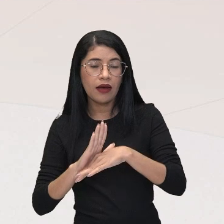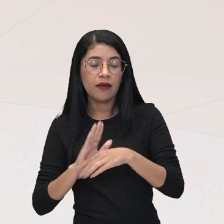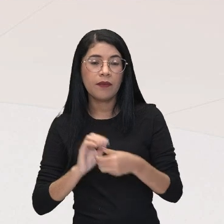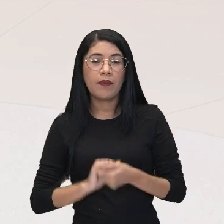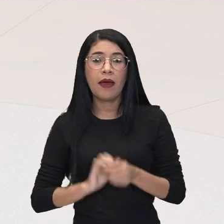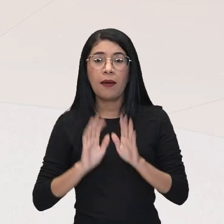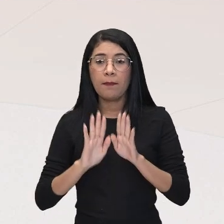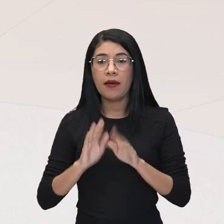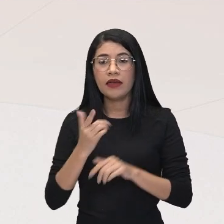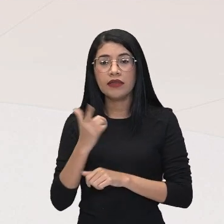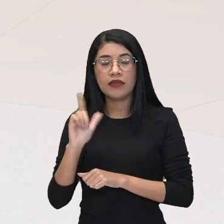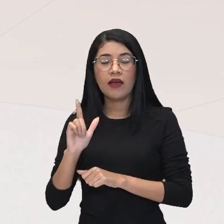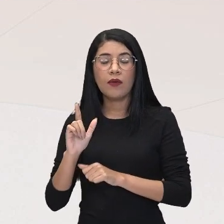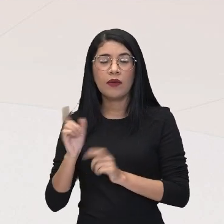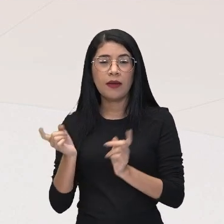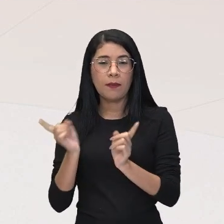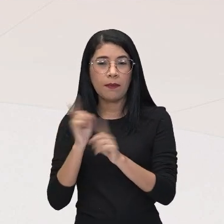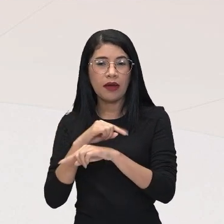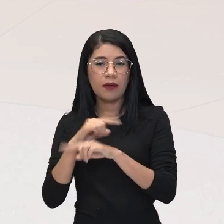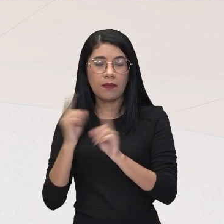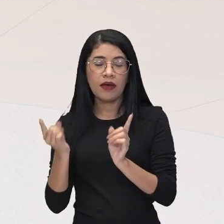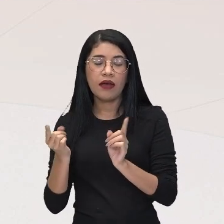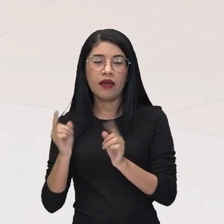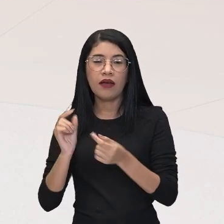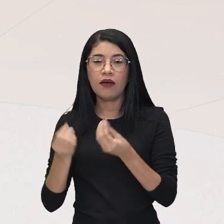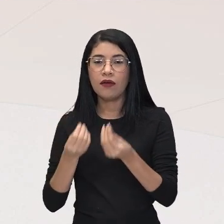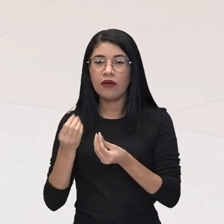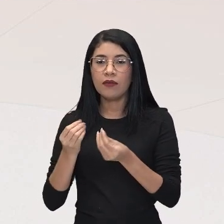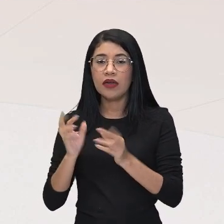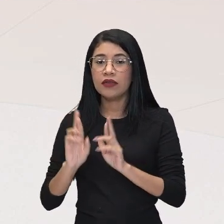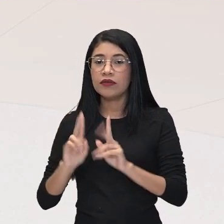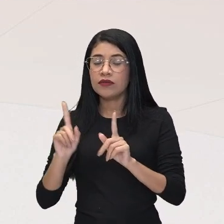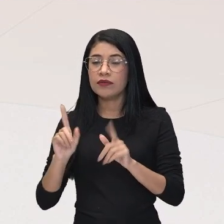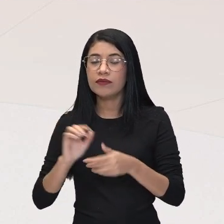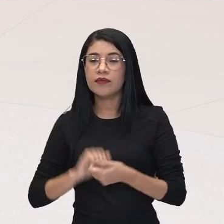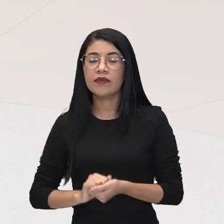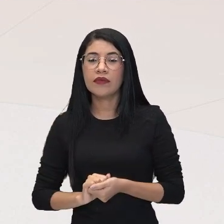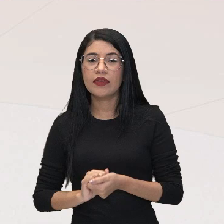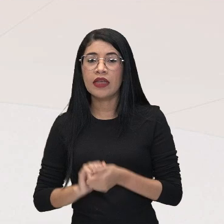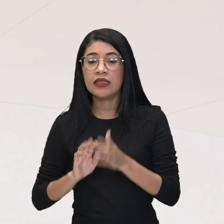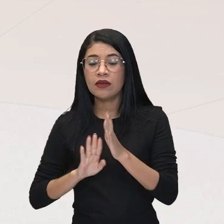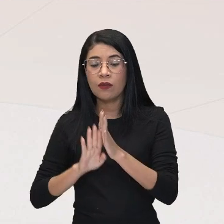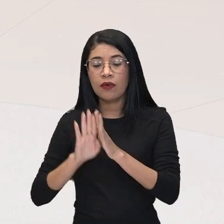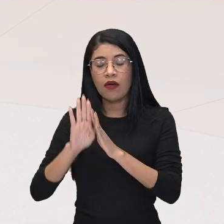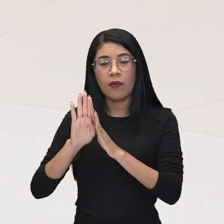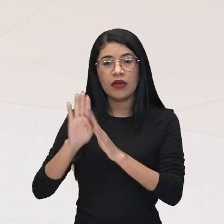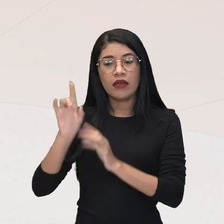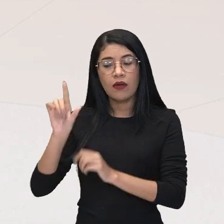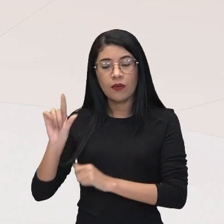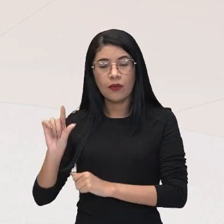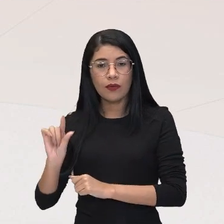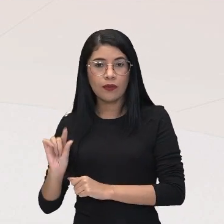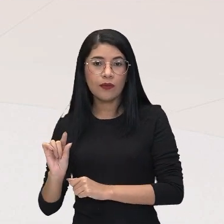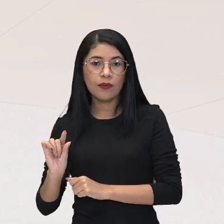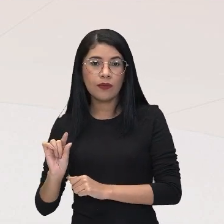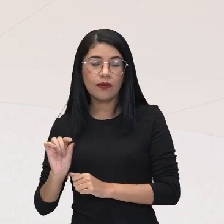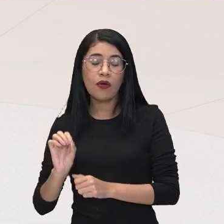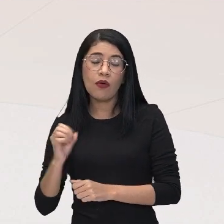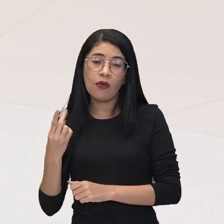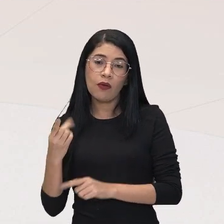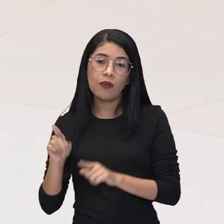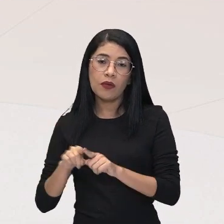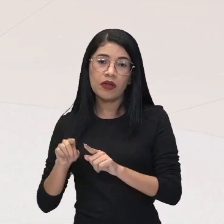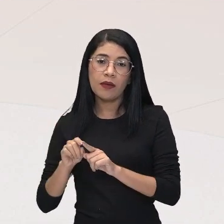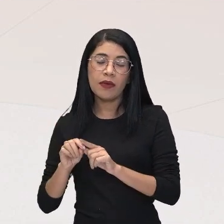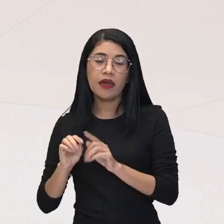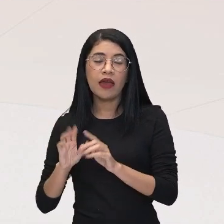na minha grandeza inversamente proporcional, é ao contrário. Quando uma aumenta, a outra diminui. Ou quando